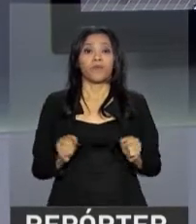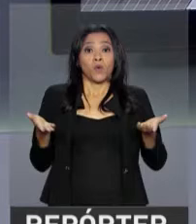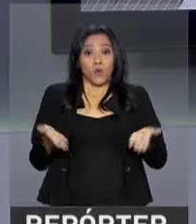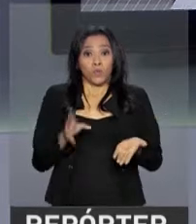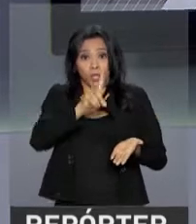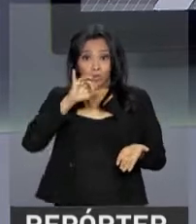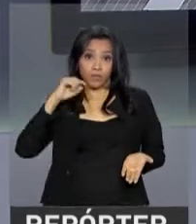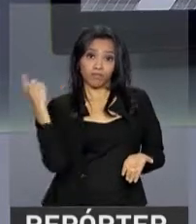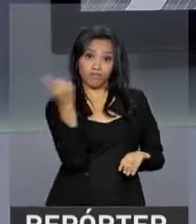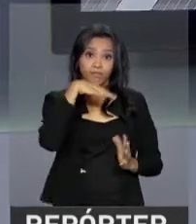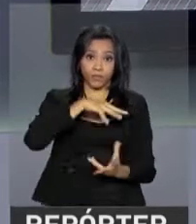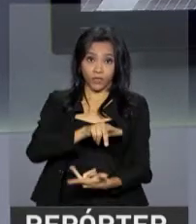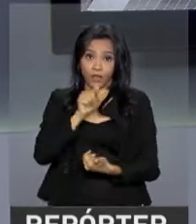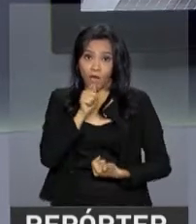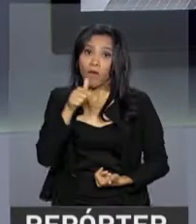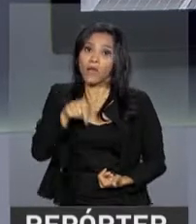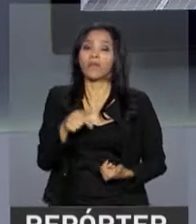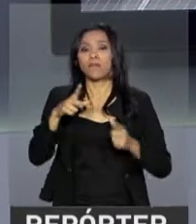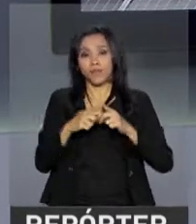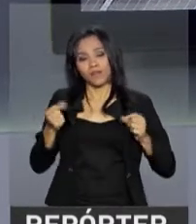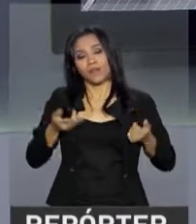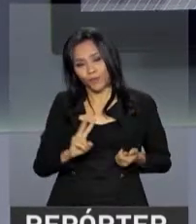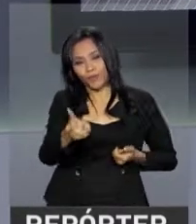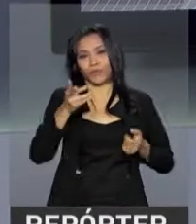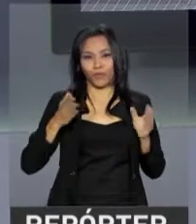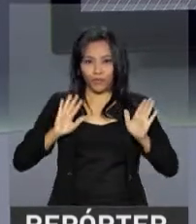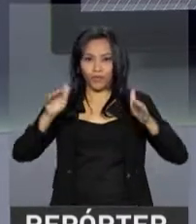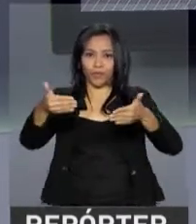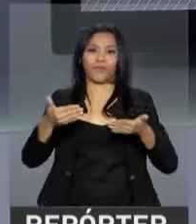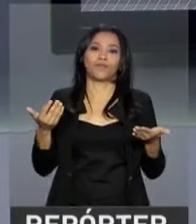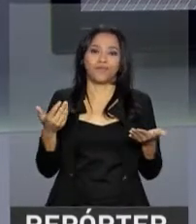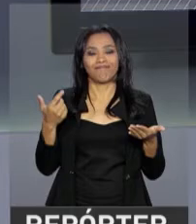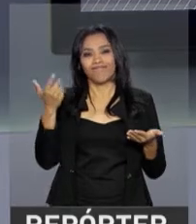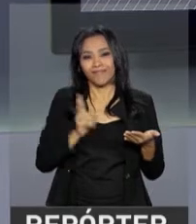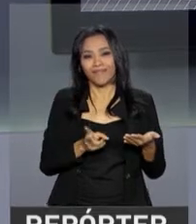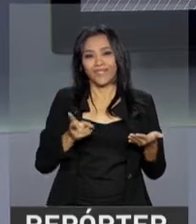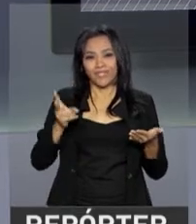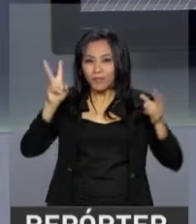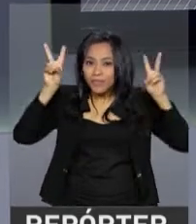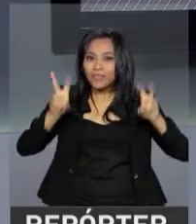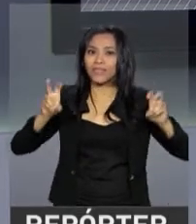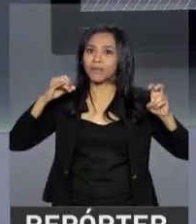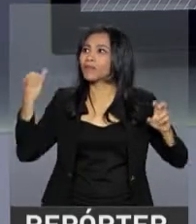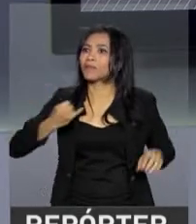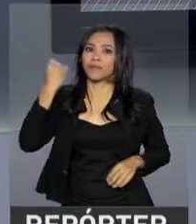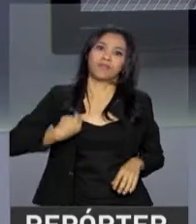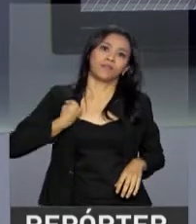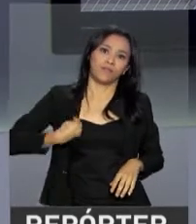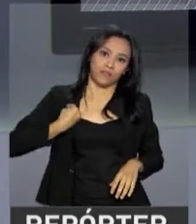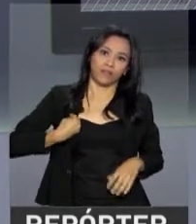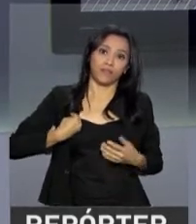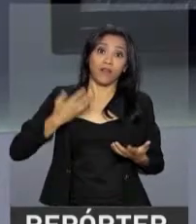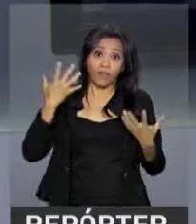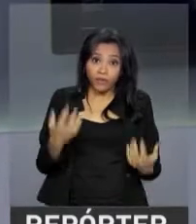Água e aqui em Brasília continua o 8º Fórum Mundial que trata desse bem fundamental para a nossa sobrevivência. E nós vamos direto